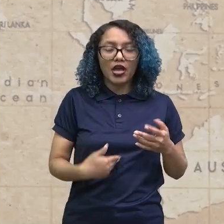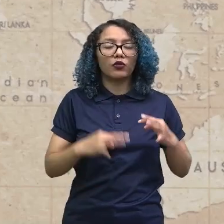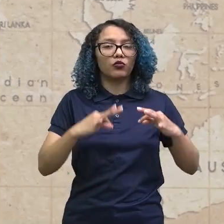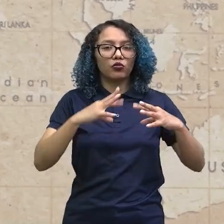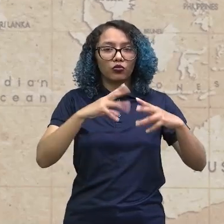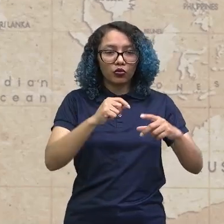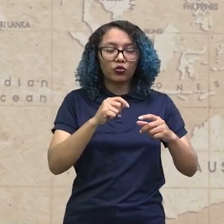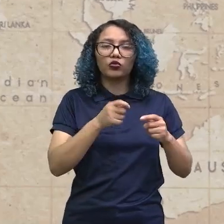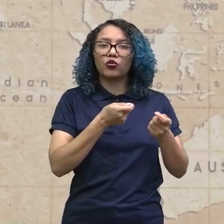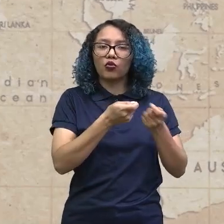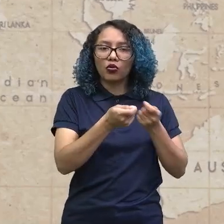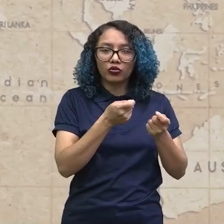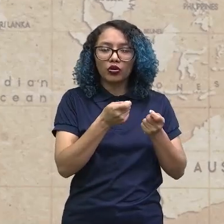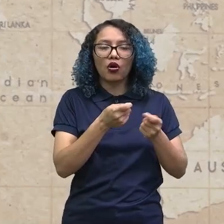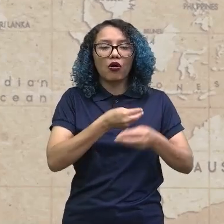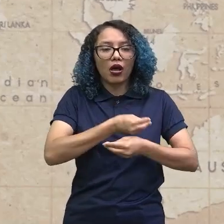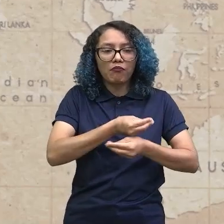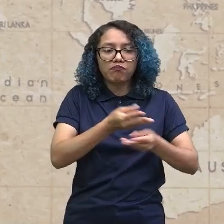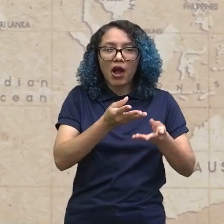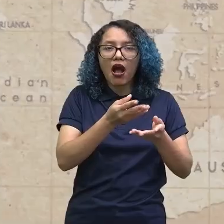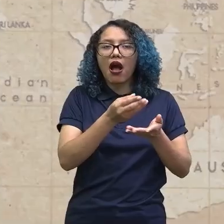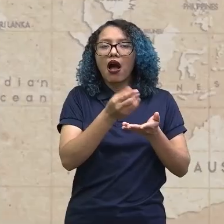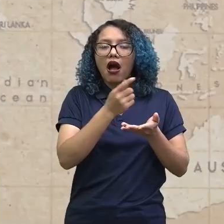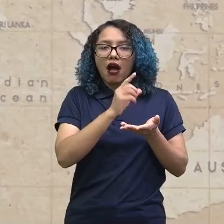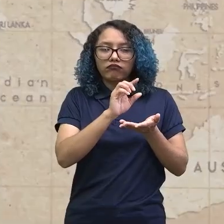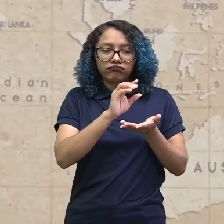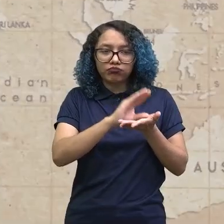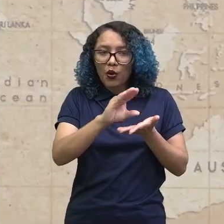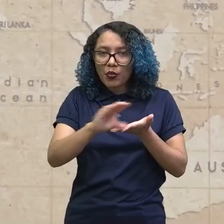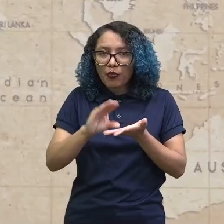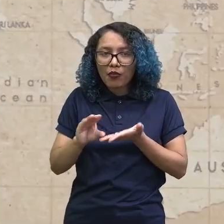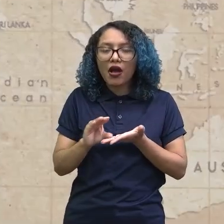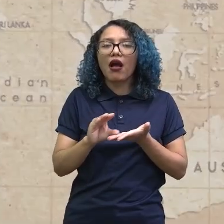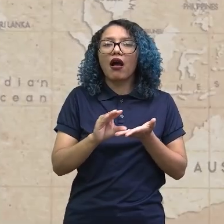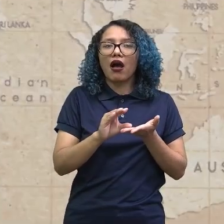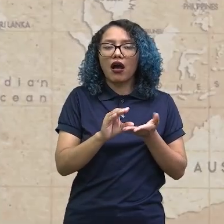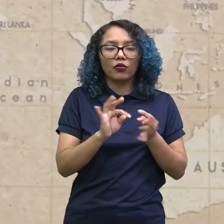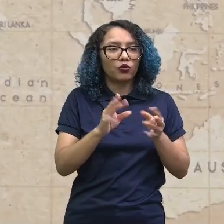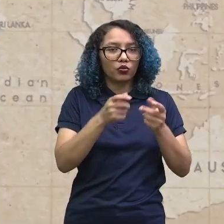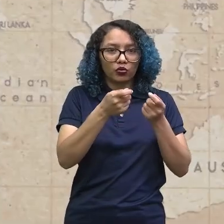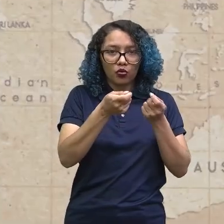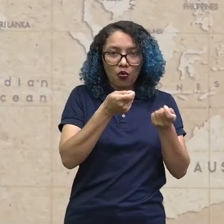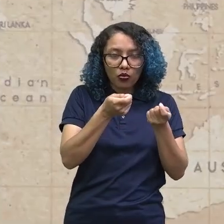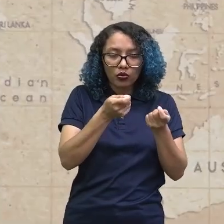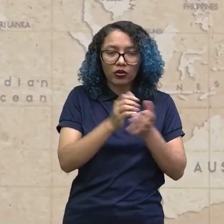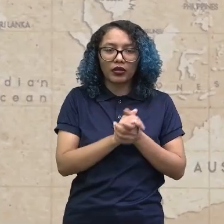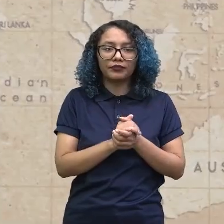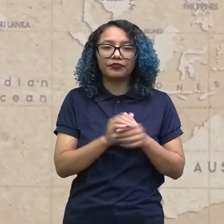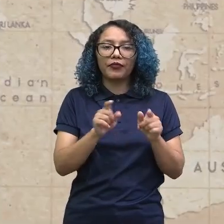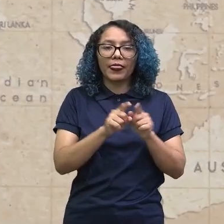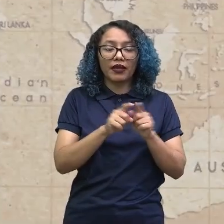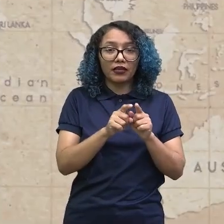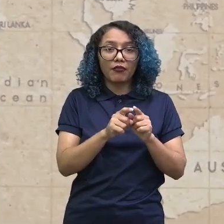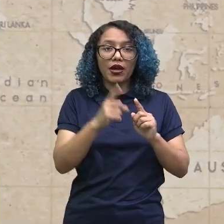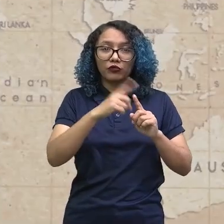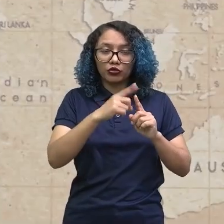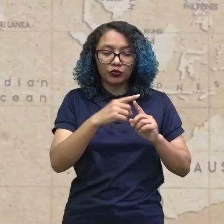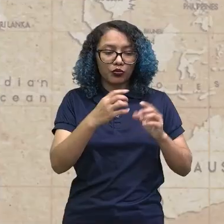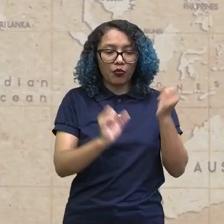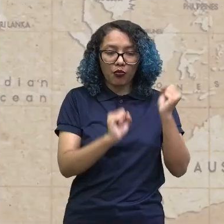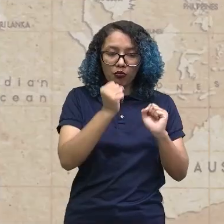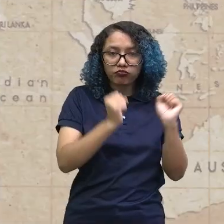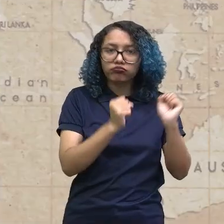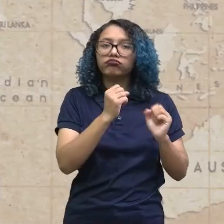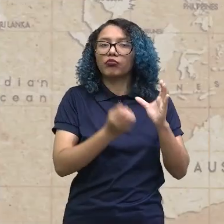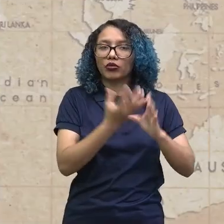como será feita a distribuição de renda entre os seus cidadãos, tá bom? E controla os meios de produção.